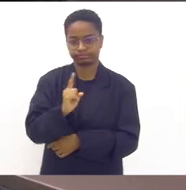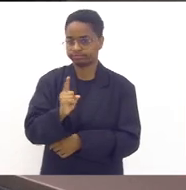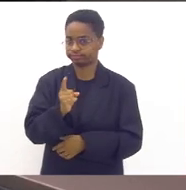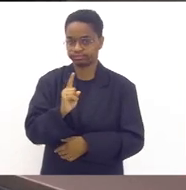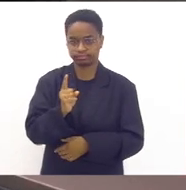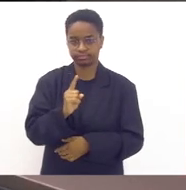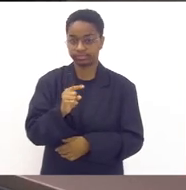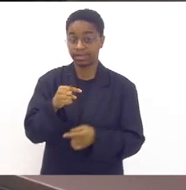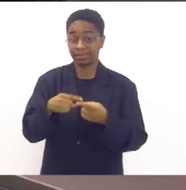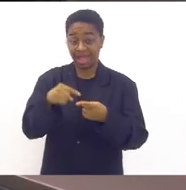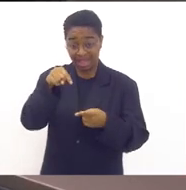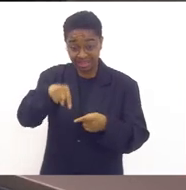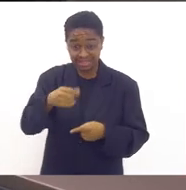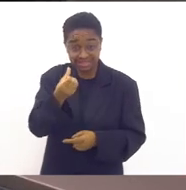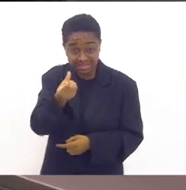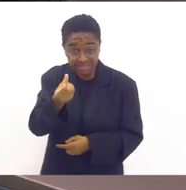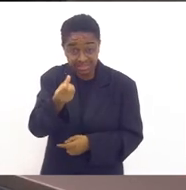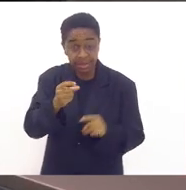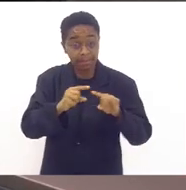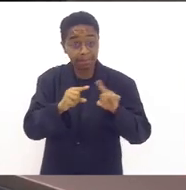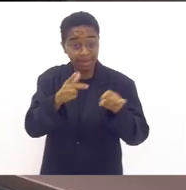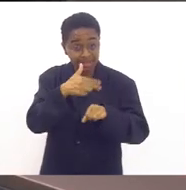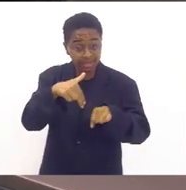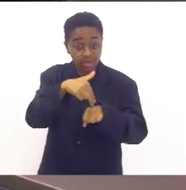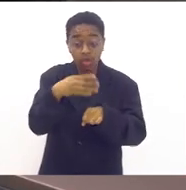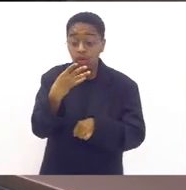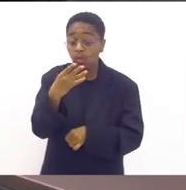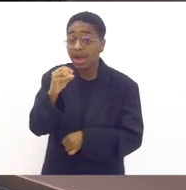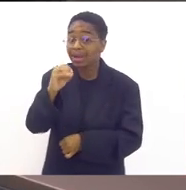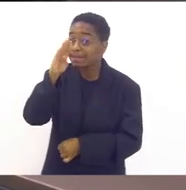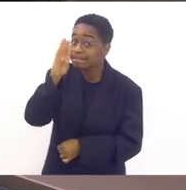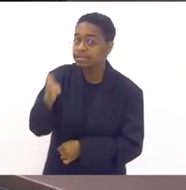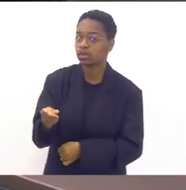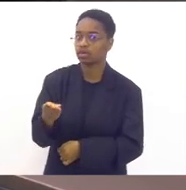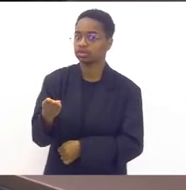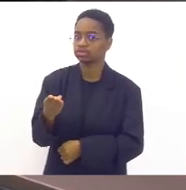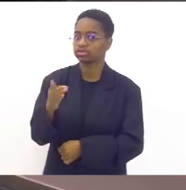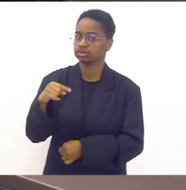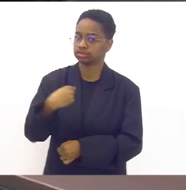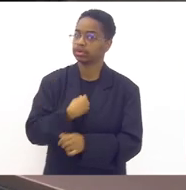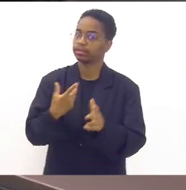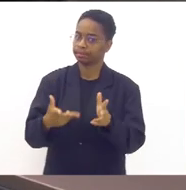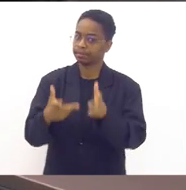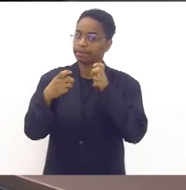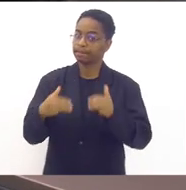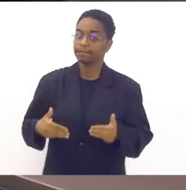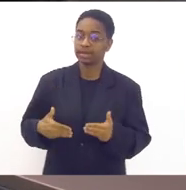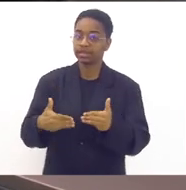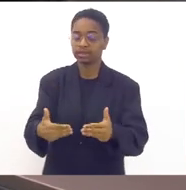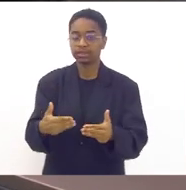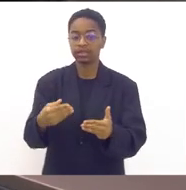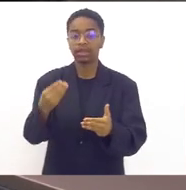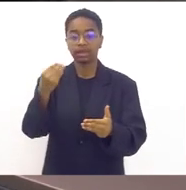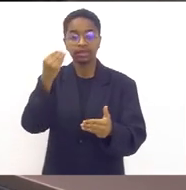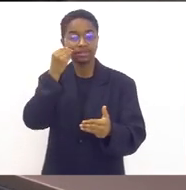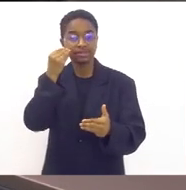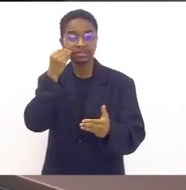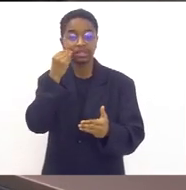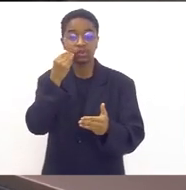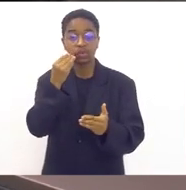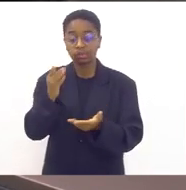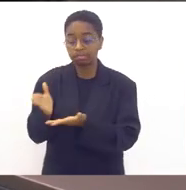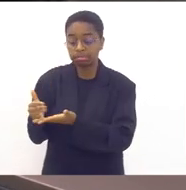é 6, a União é 40 bi. Nós estamos vendo o ministro Haddad toda hora batendo panela aí, porque precisa arrumar 168